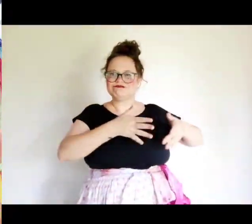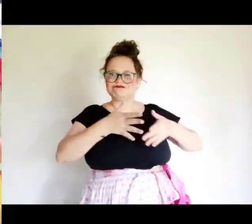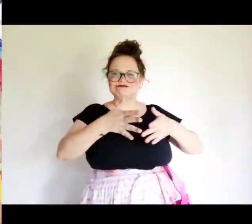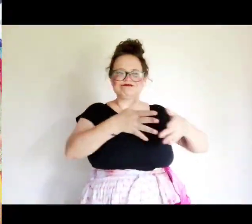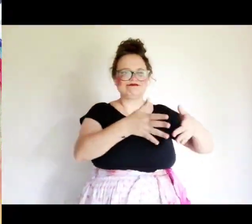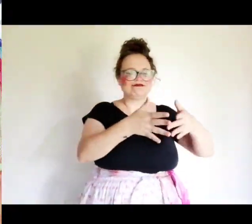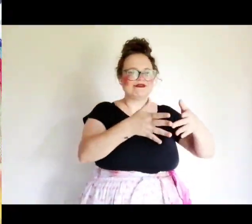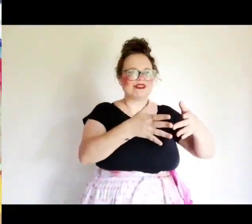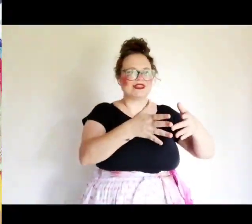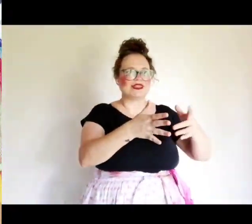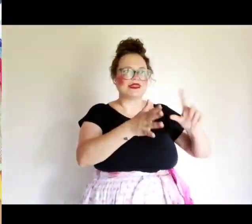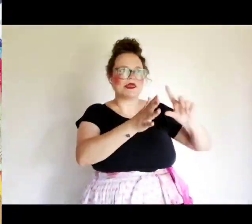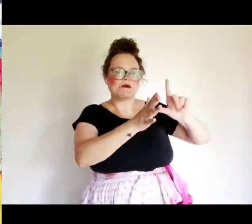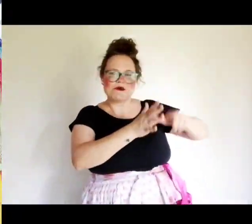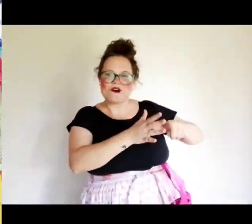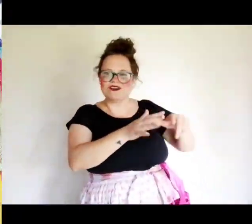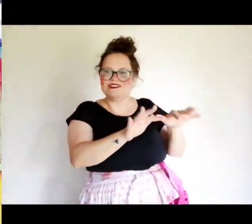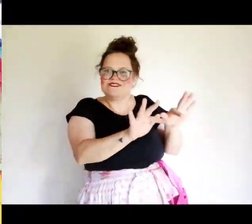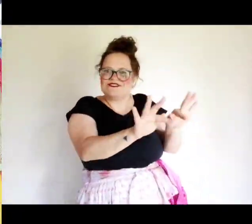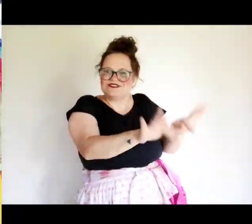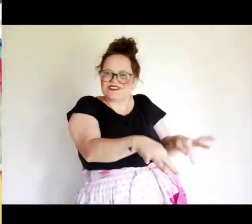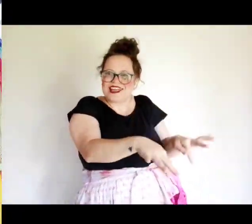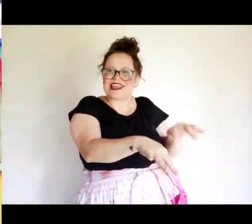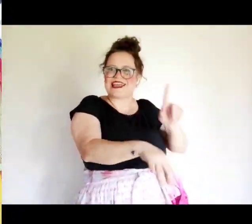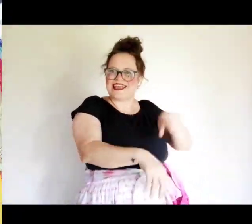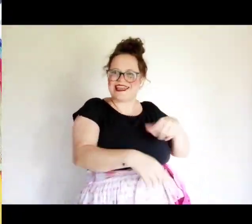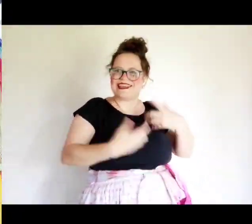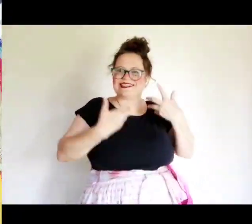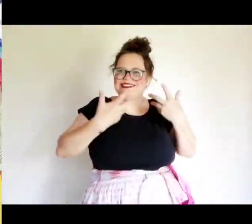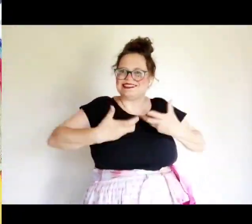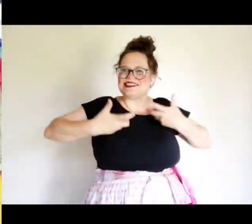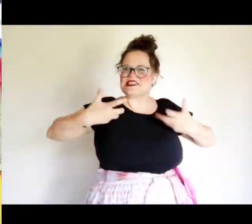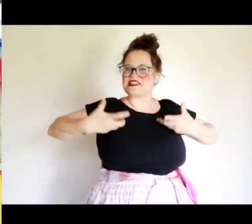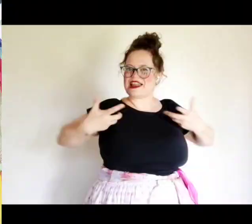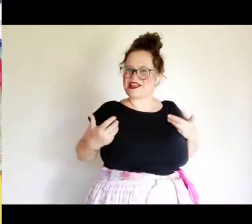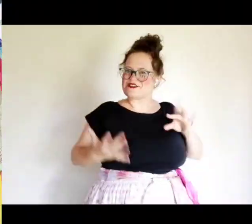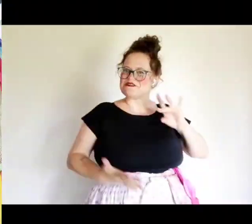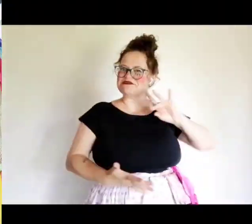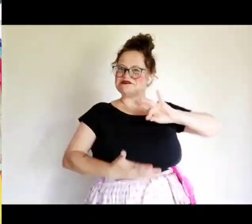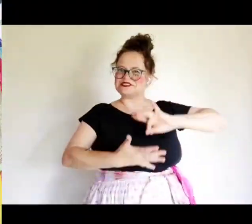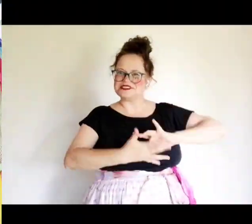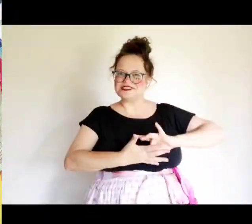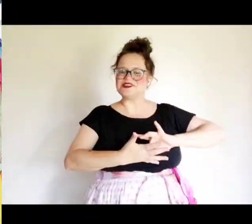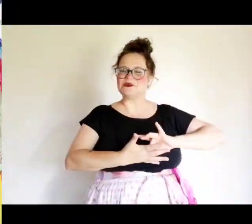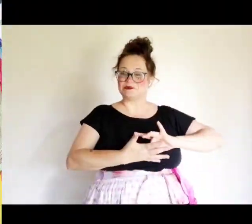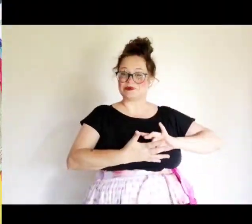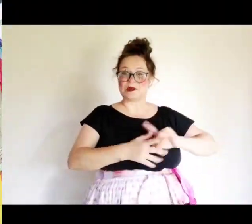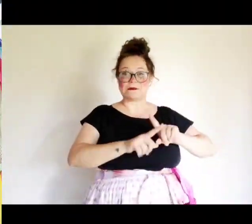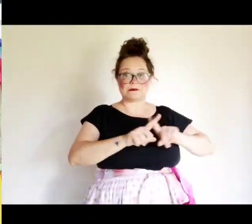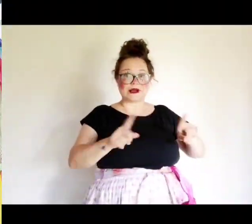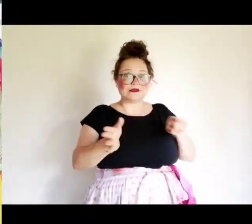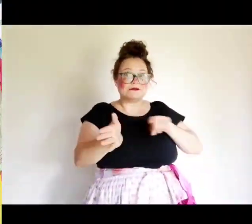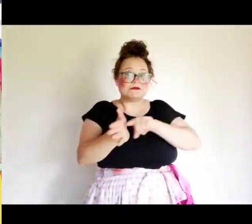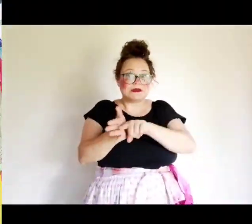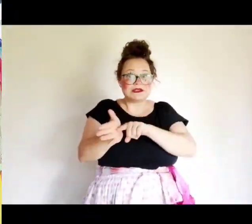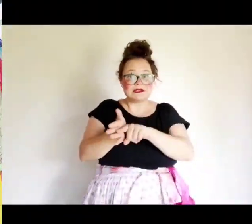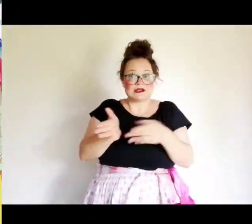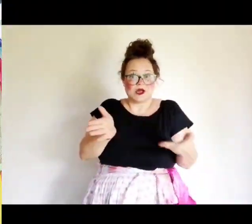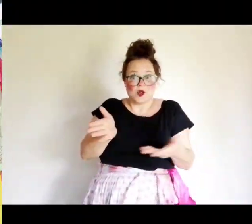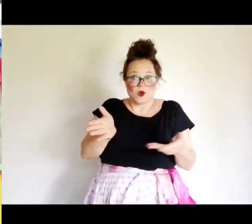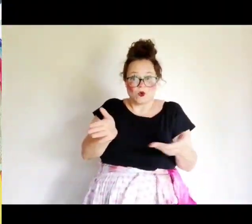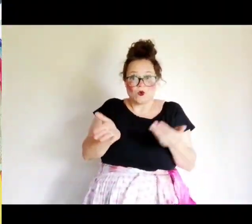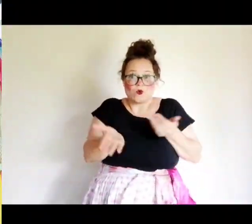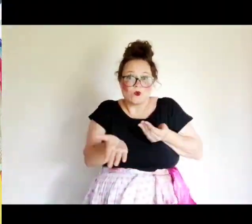saiu um resultado de uma drag mesmo, que ela já tinha uma presença. Claro que a pesquisa foi o início